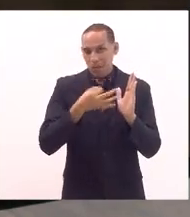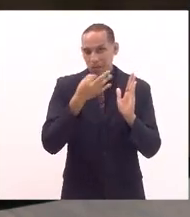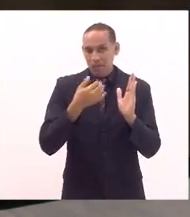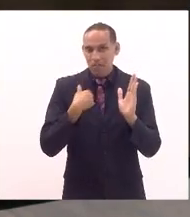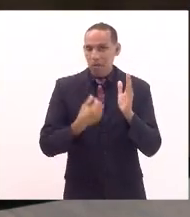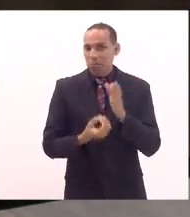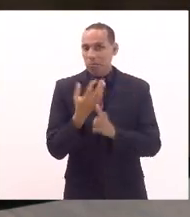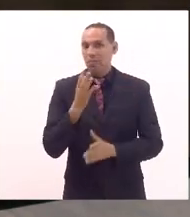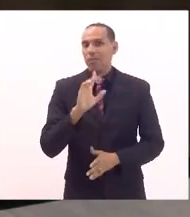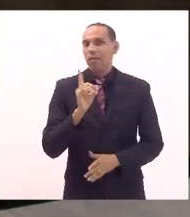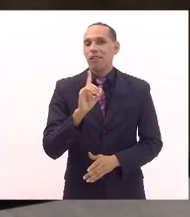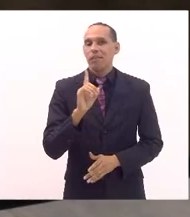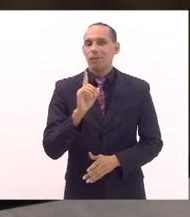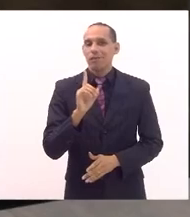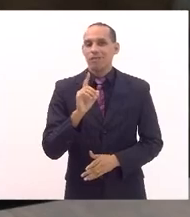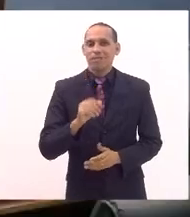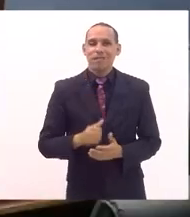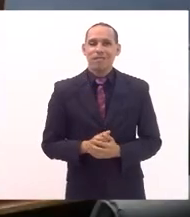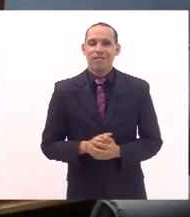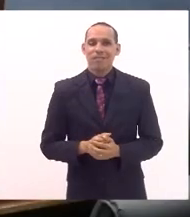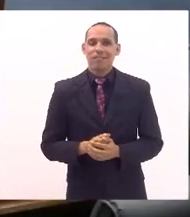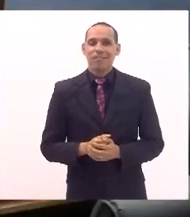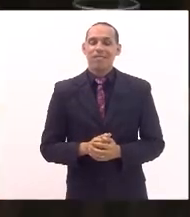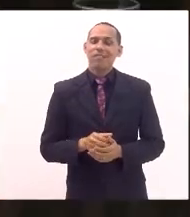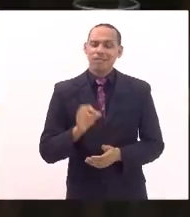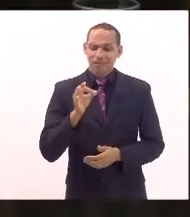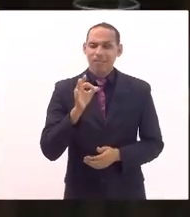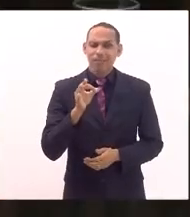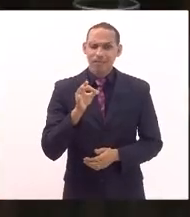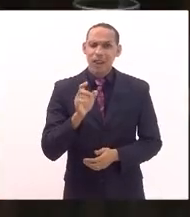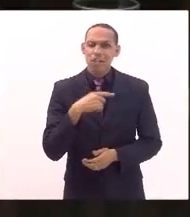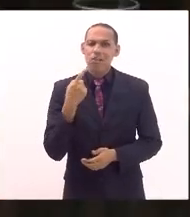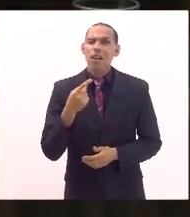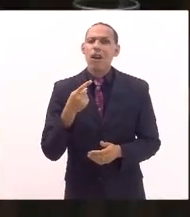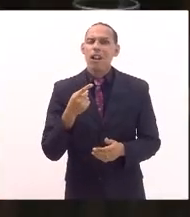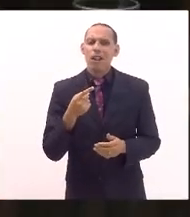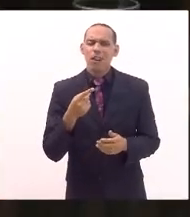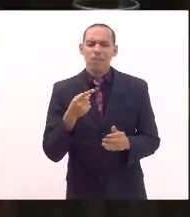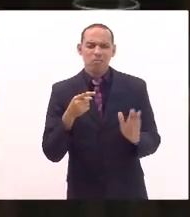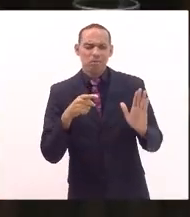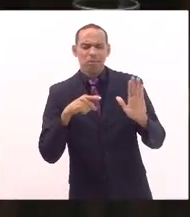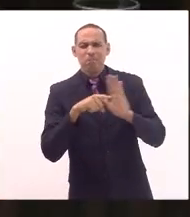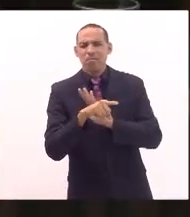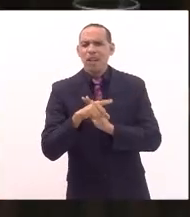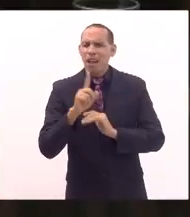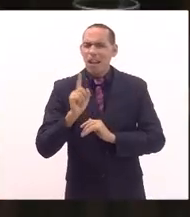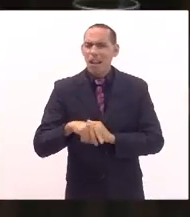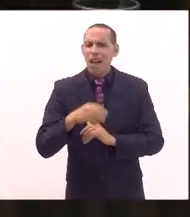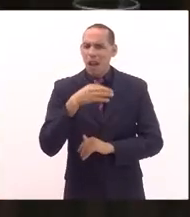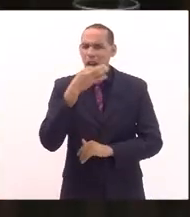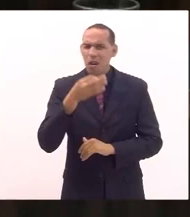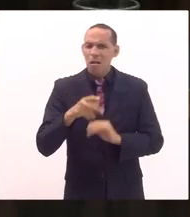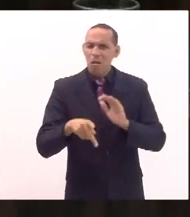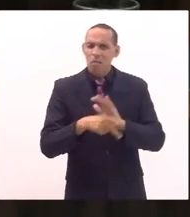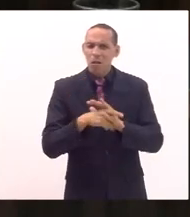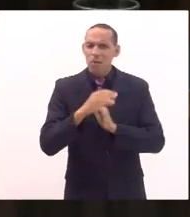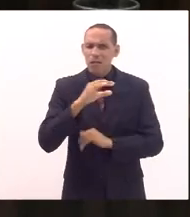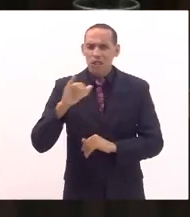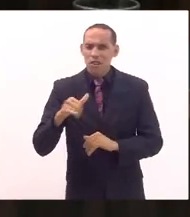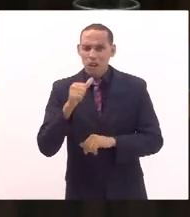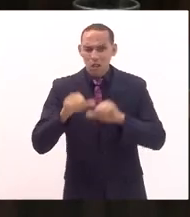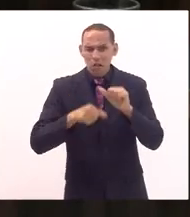eu não produziu um parece não é é exatamente isso aí está questionando o parecer da ccj que altera a ementa altera